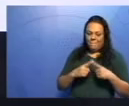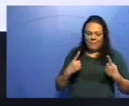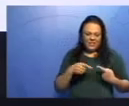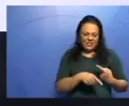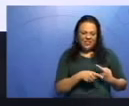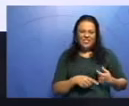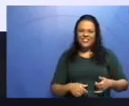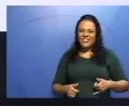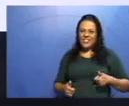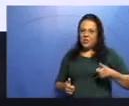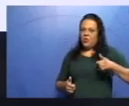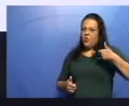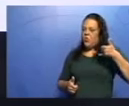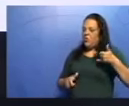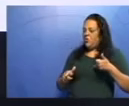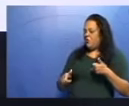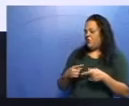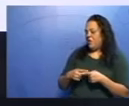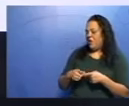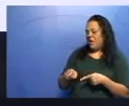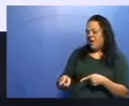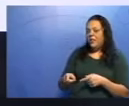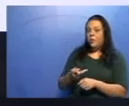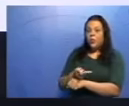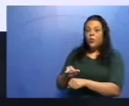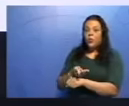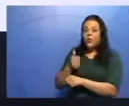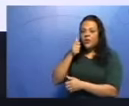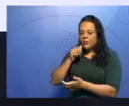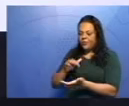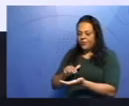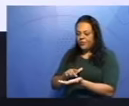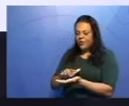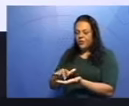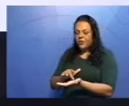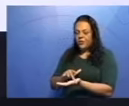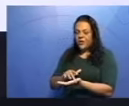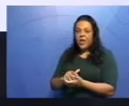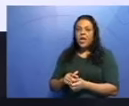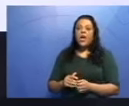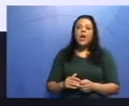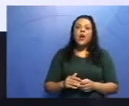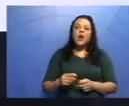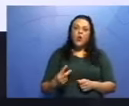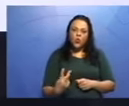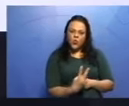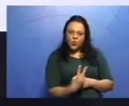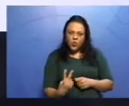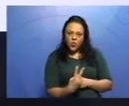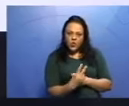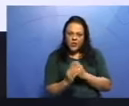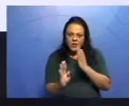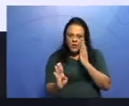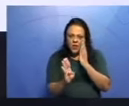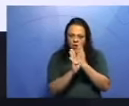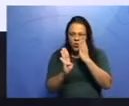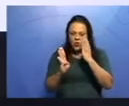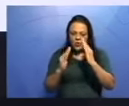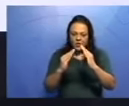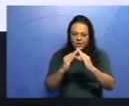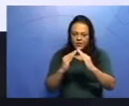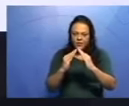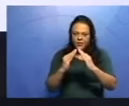feliz, ok? A casa do encontro era na antiga Rua dos Barbonos, isso Rio de Janeiro, onde morava